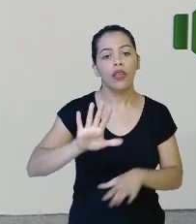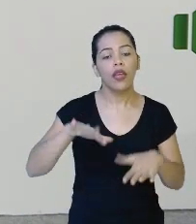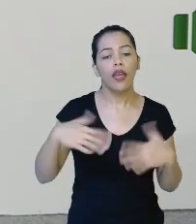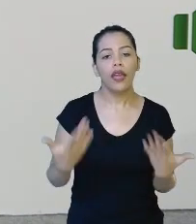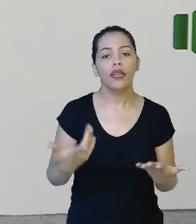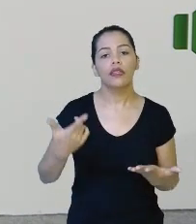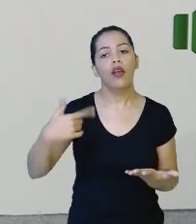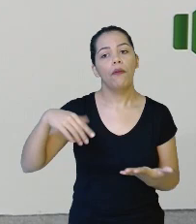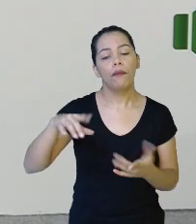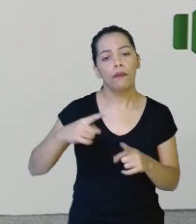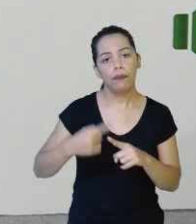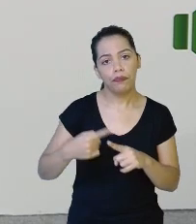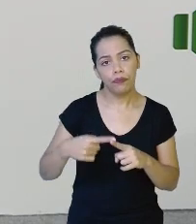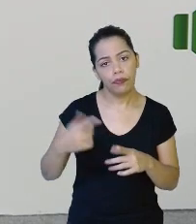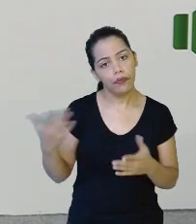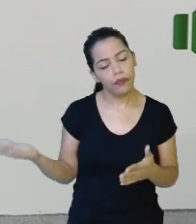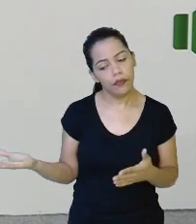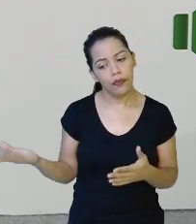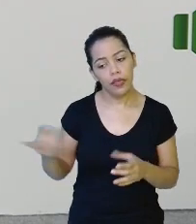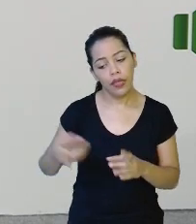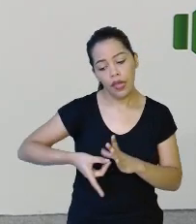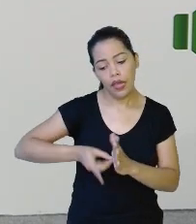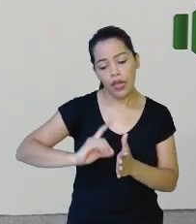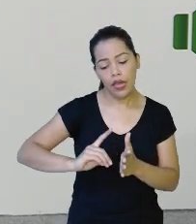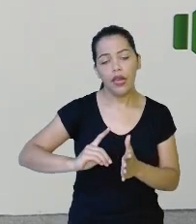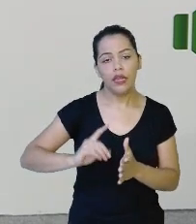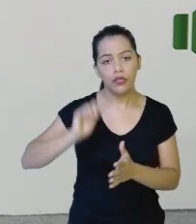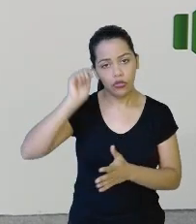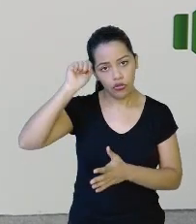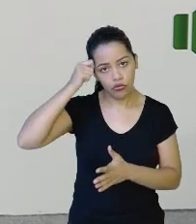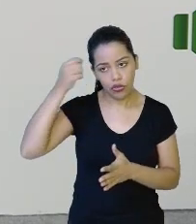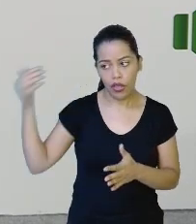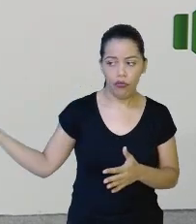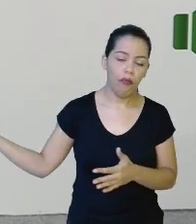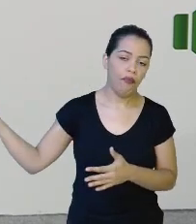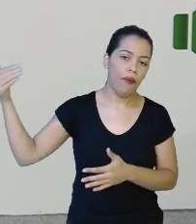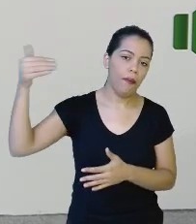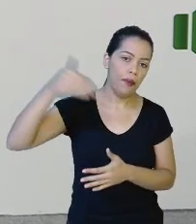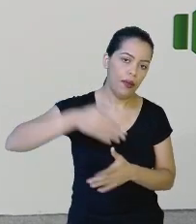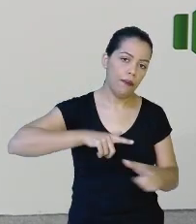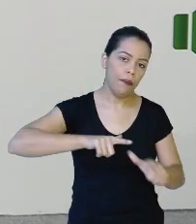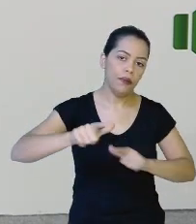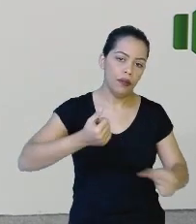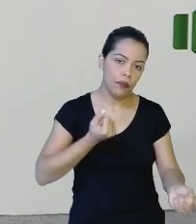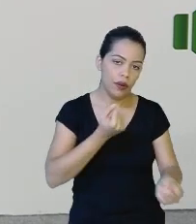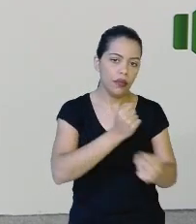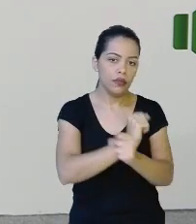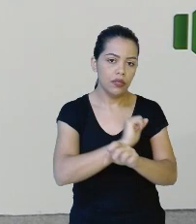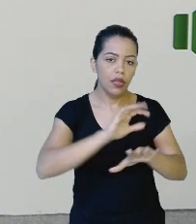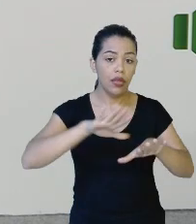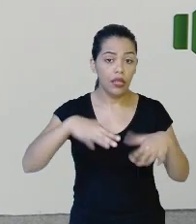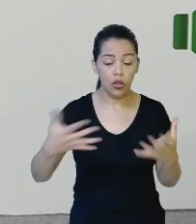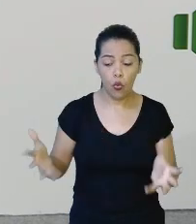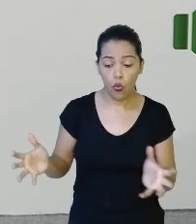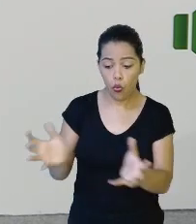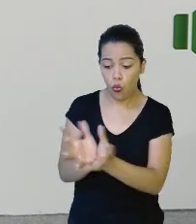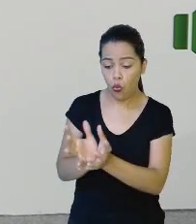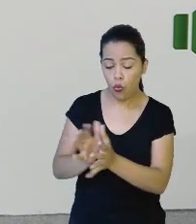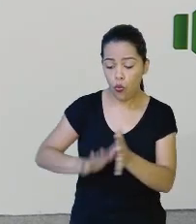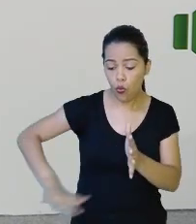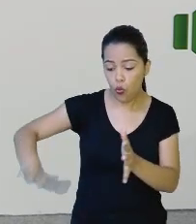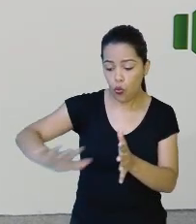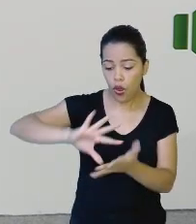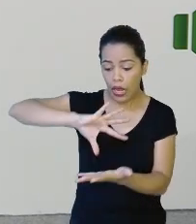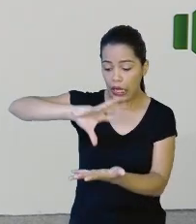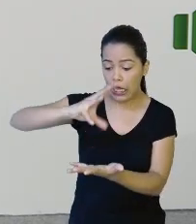trazidos aqui da África para esses trabalhos escravos. E os quilombos, eles são remanescentes daí. Esses negros